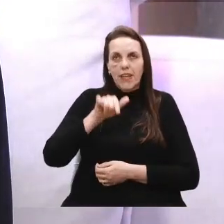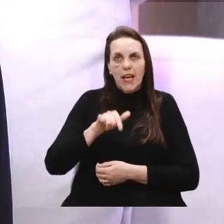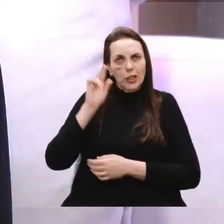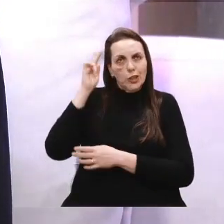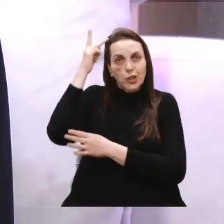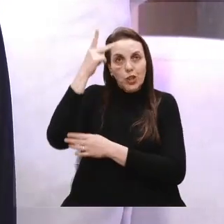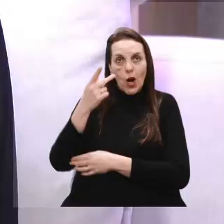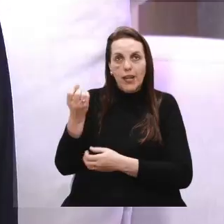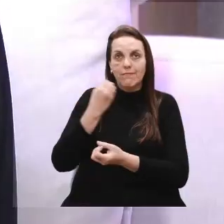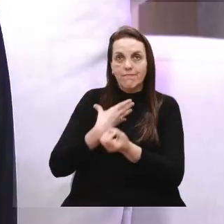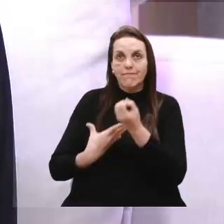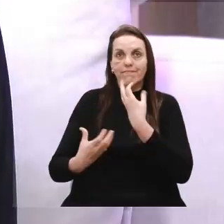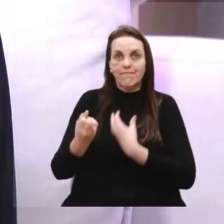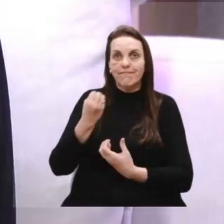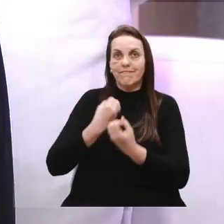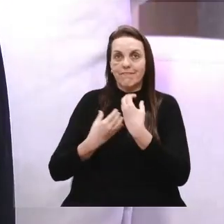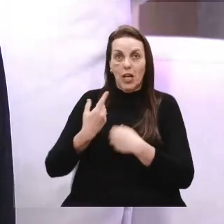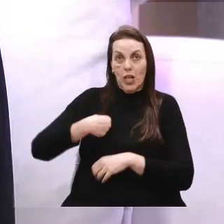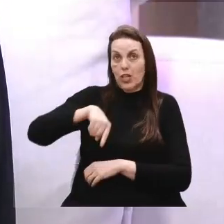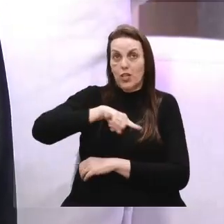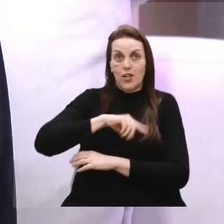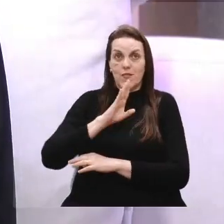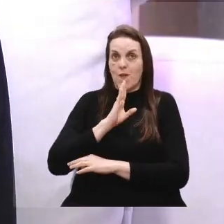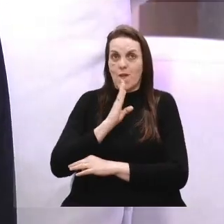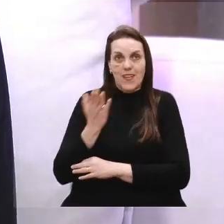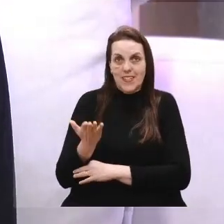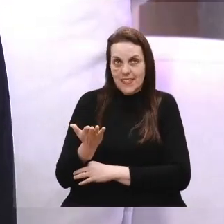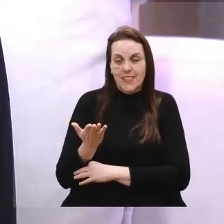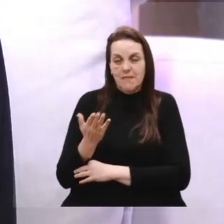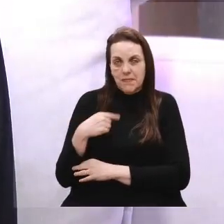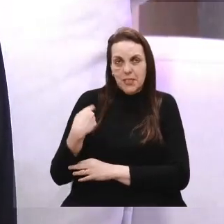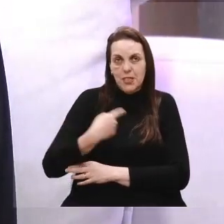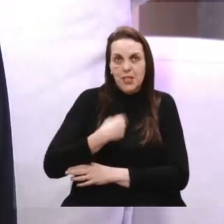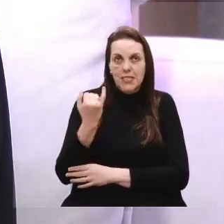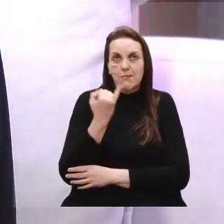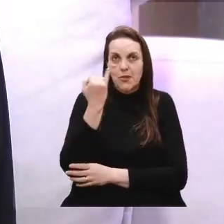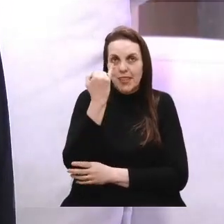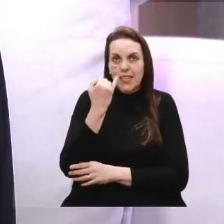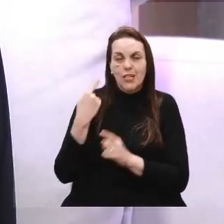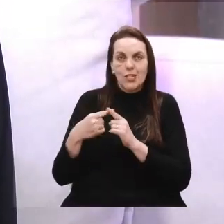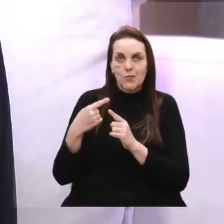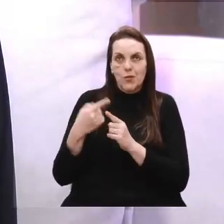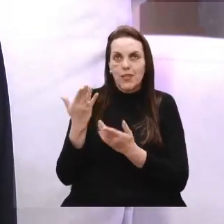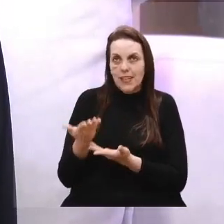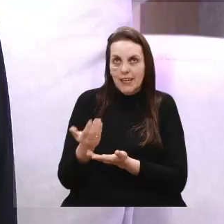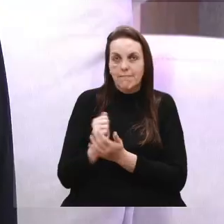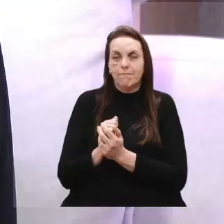traz histórias da Raquel que a gente também não conhecia, né? E para nós é importante, porque